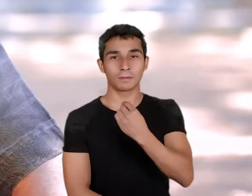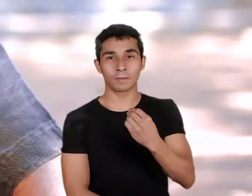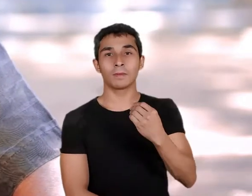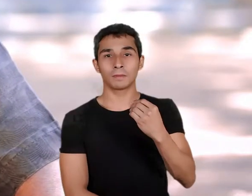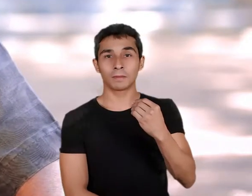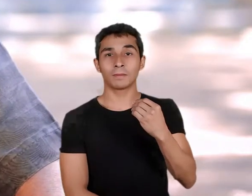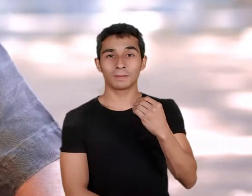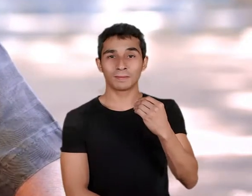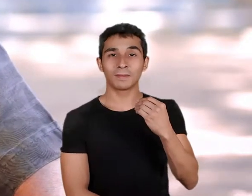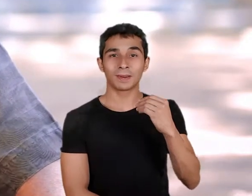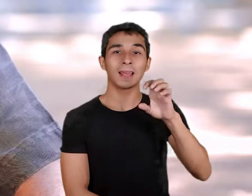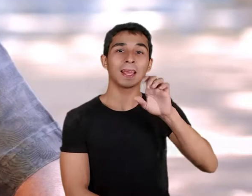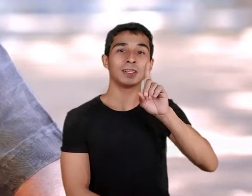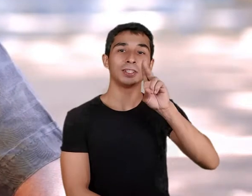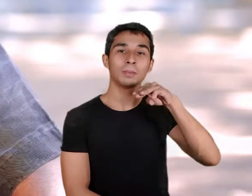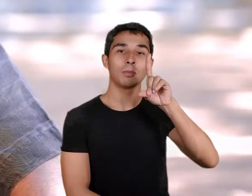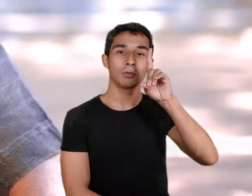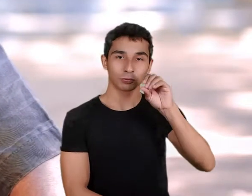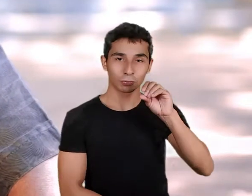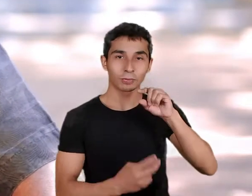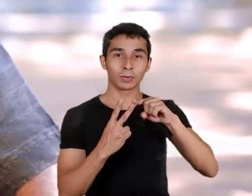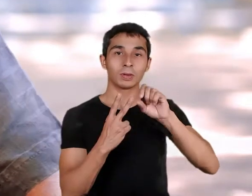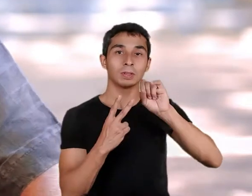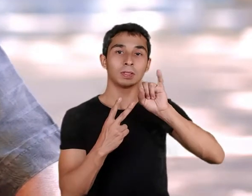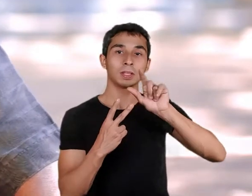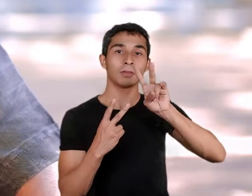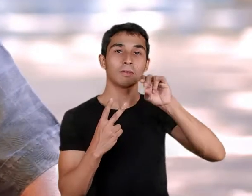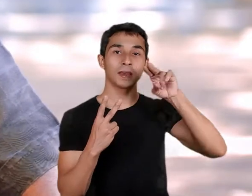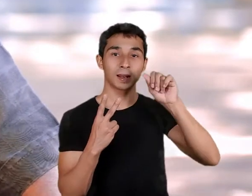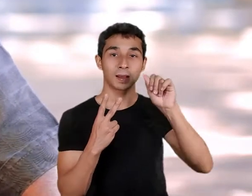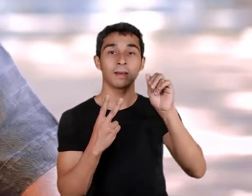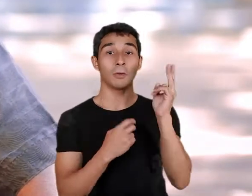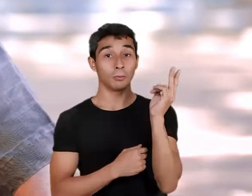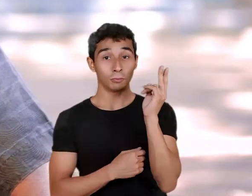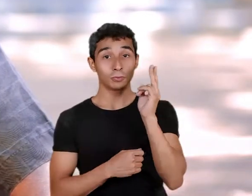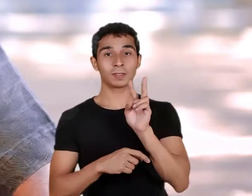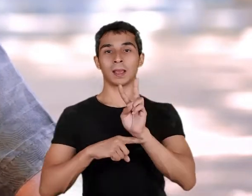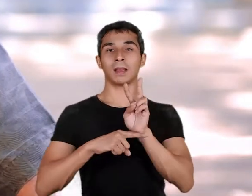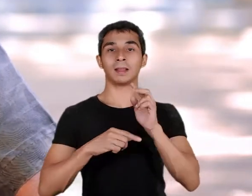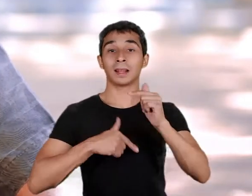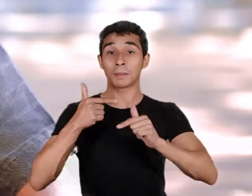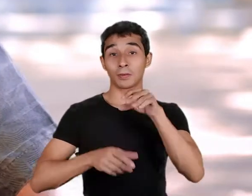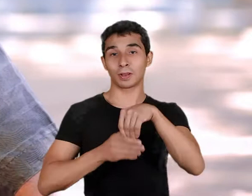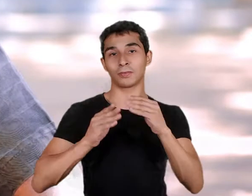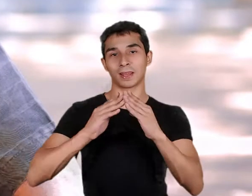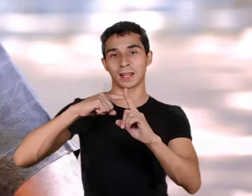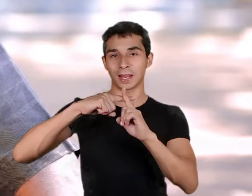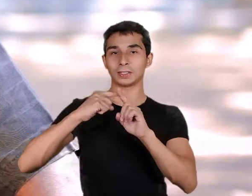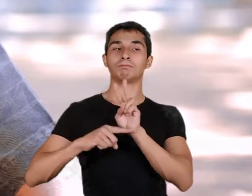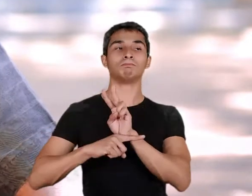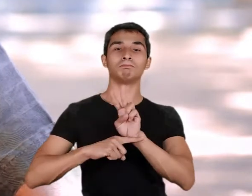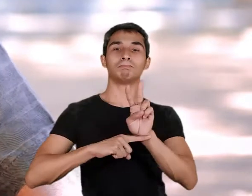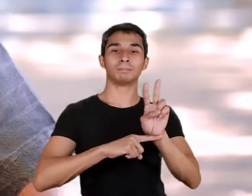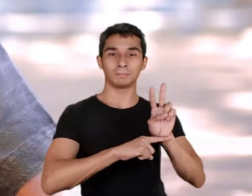Edmundo Narciso e Silvino Narciso, que foram zeladores aqui da Igreja do Rosário